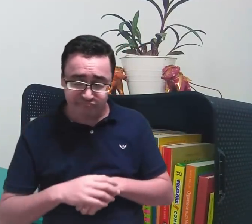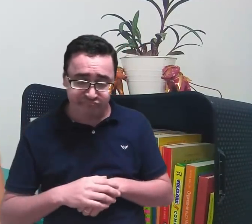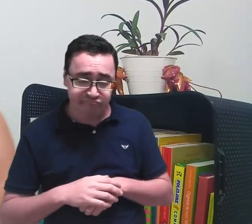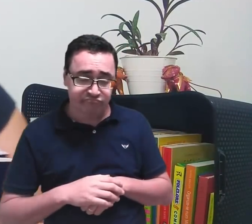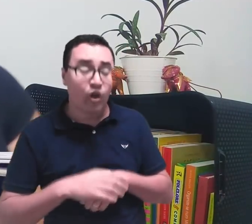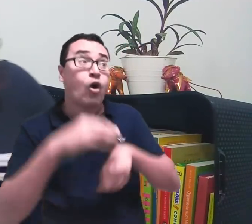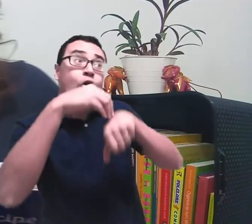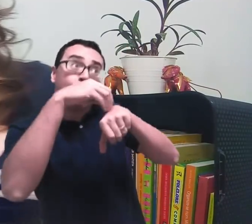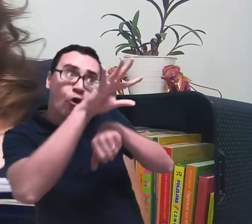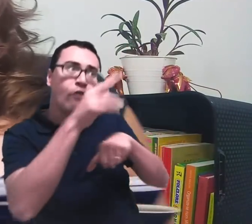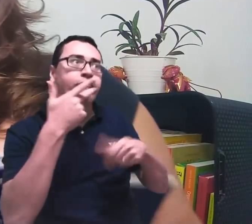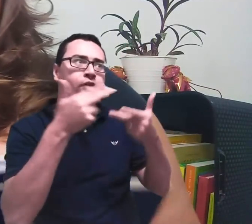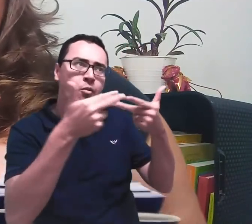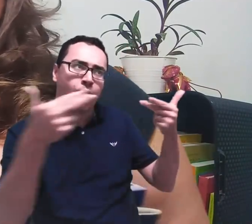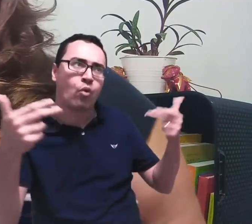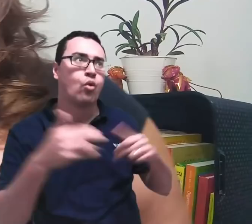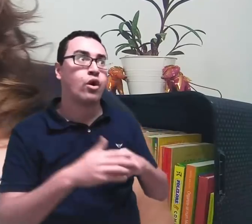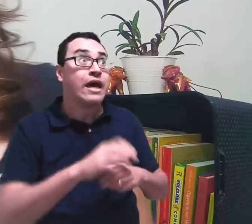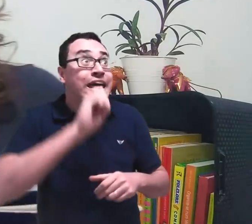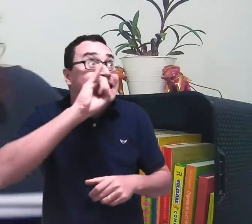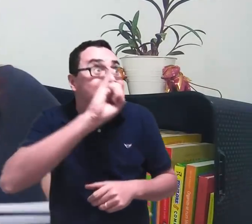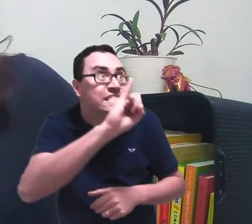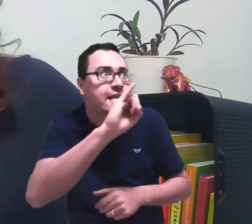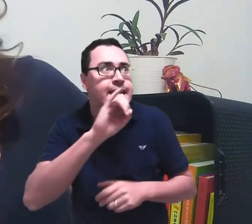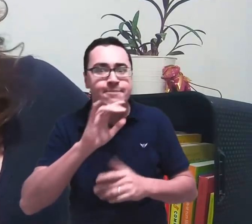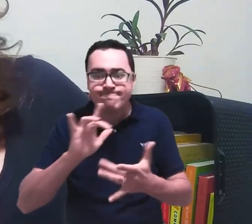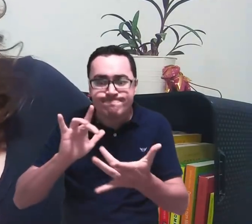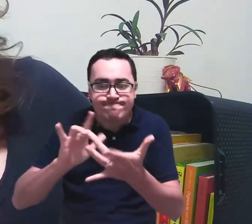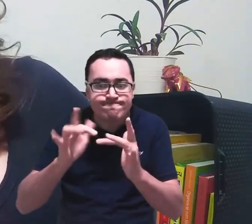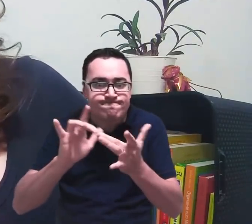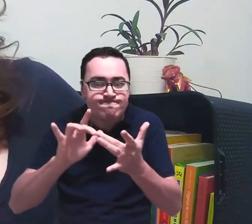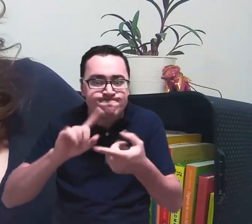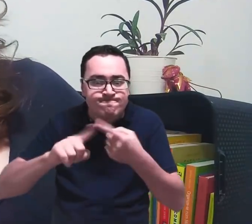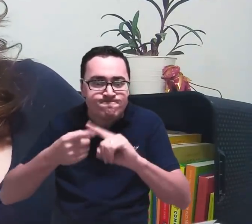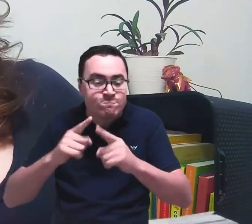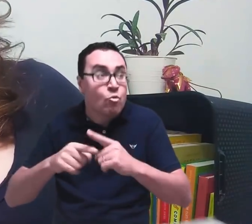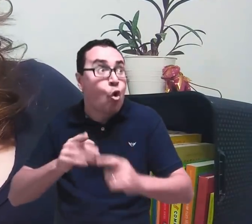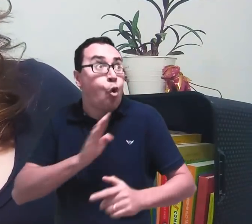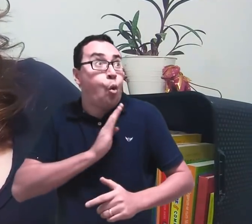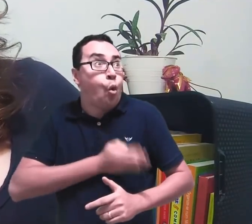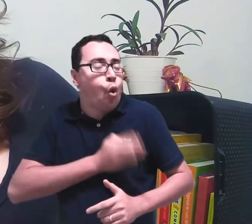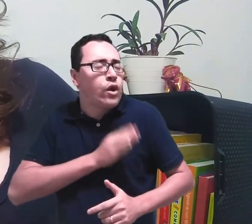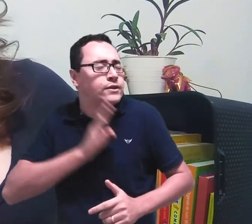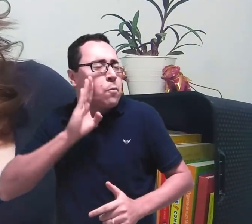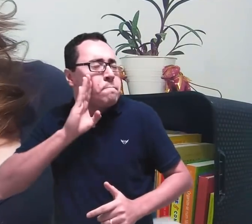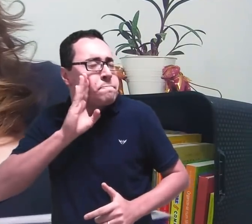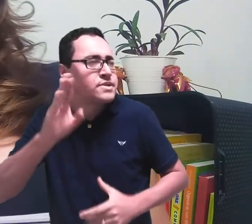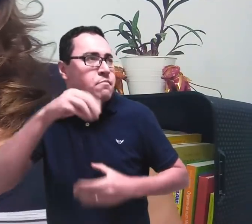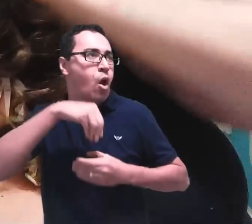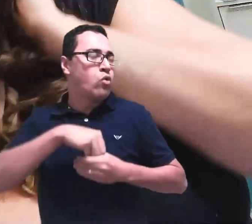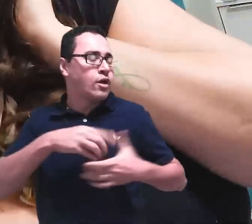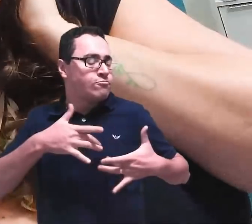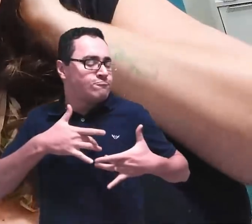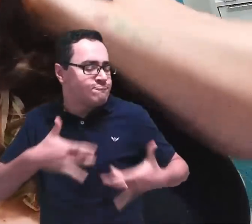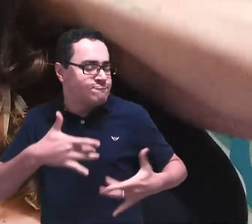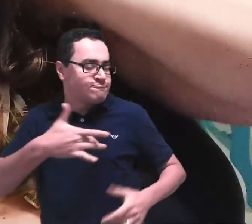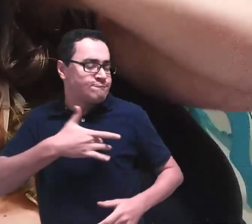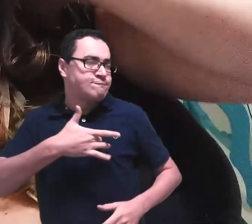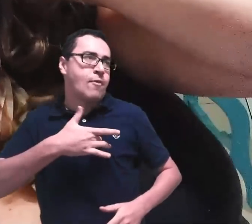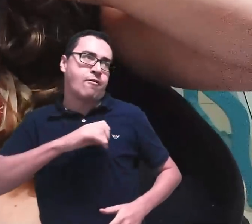gente só vê bem quando vê com o coração. O essencial é invisível aos olhos.